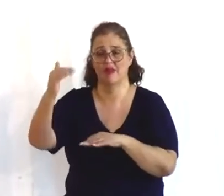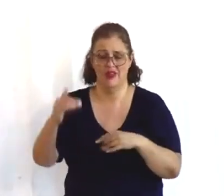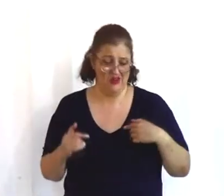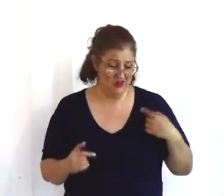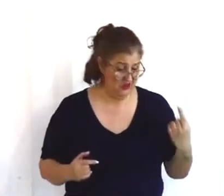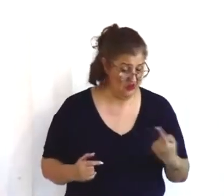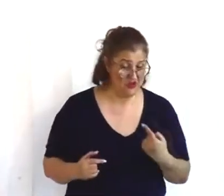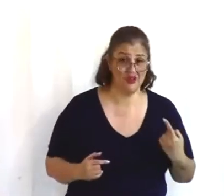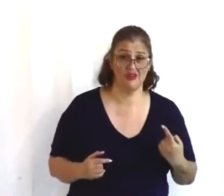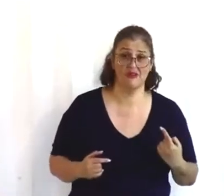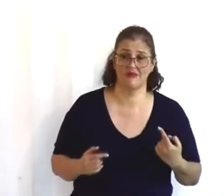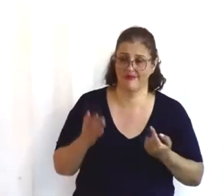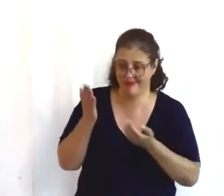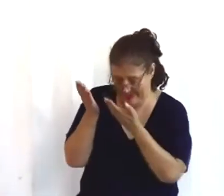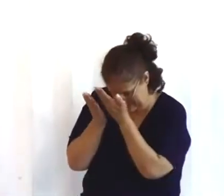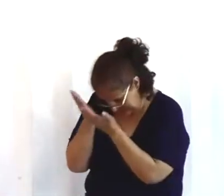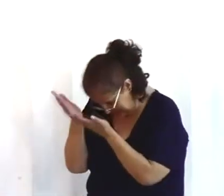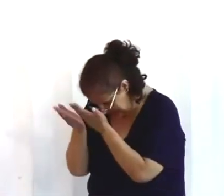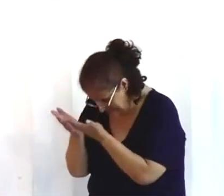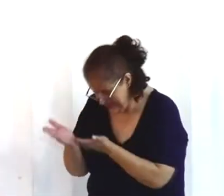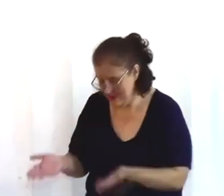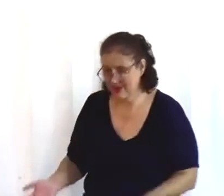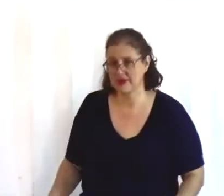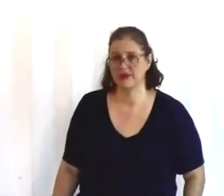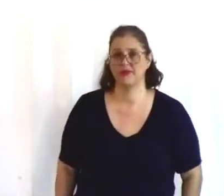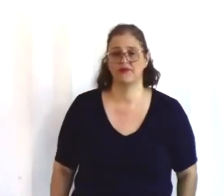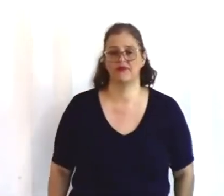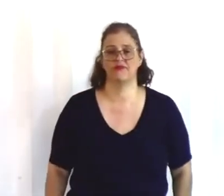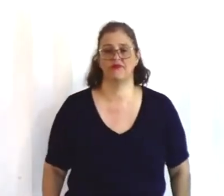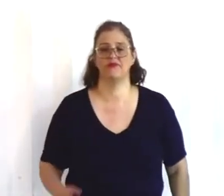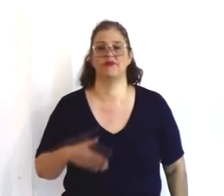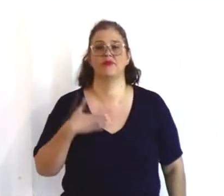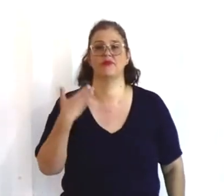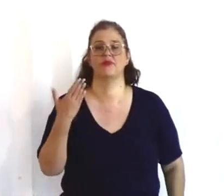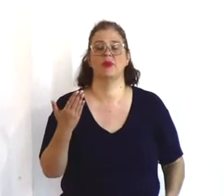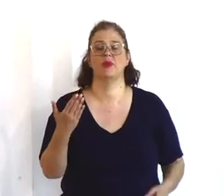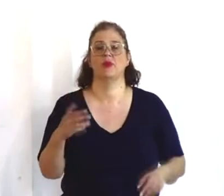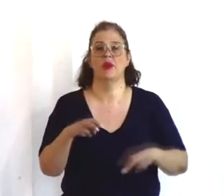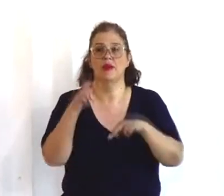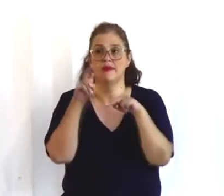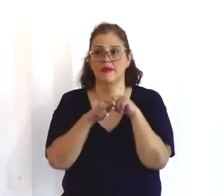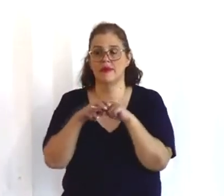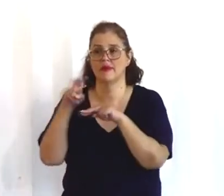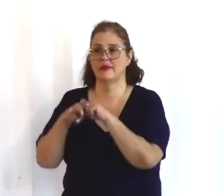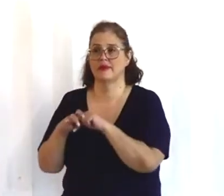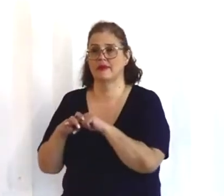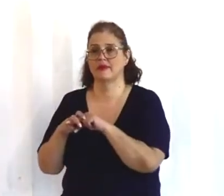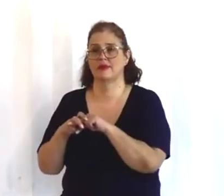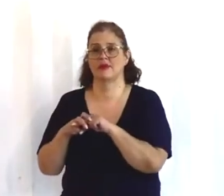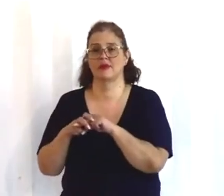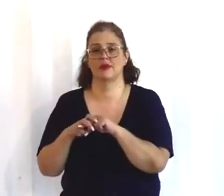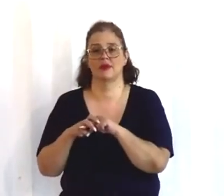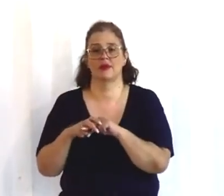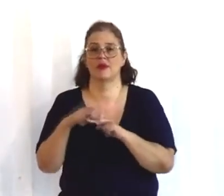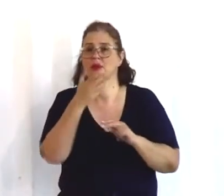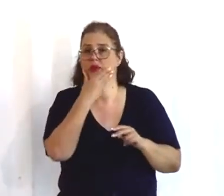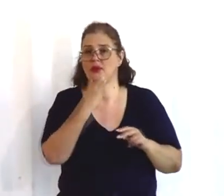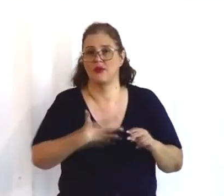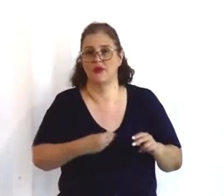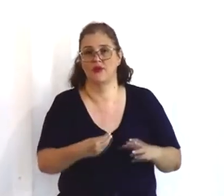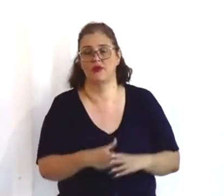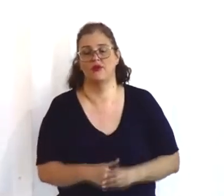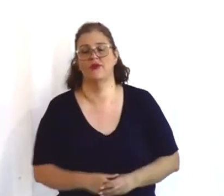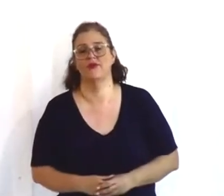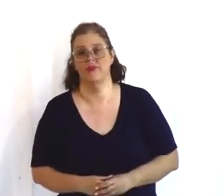fiz rapidamente de Apocalipse 4? Quando o Senhor está ali assentado no seu alto e sublime trono, seu Filho está à destra, o que é que acontece